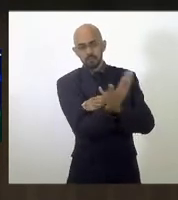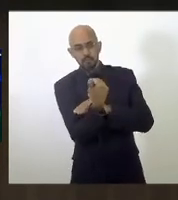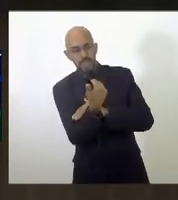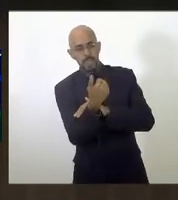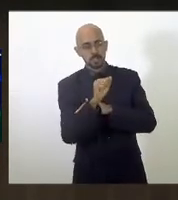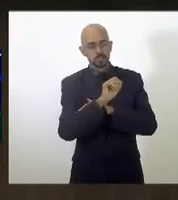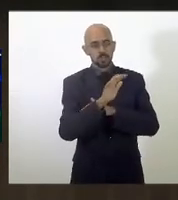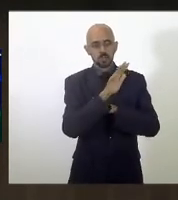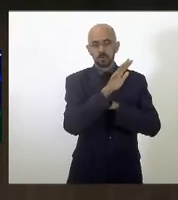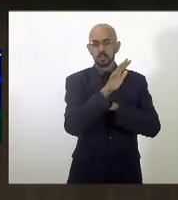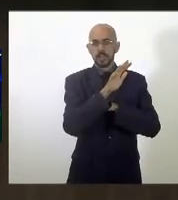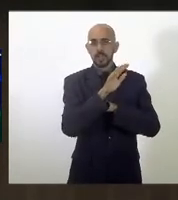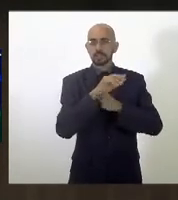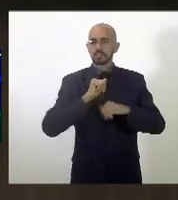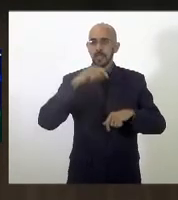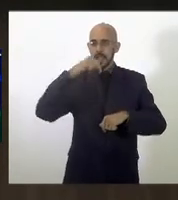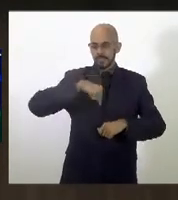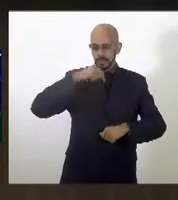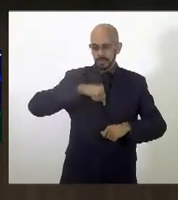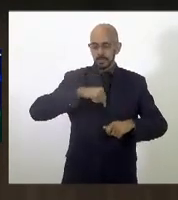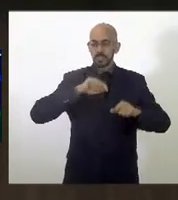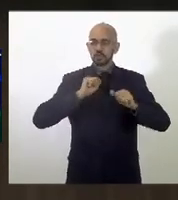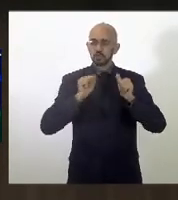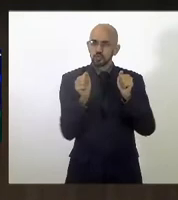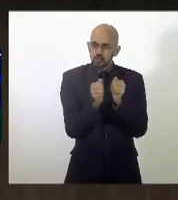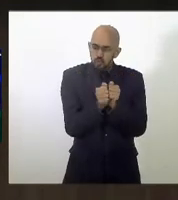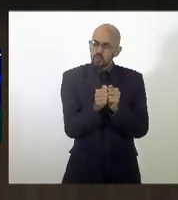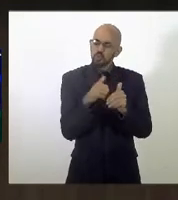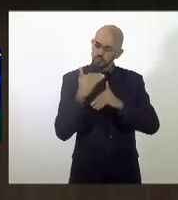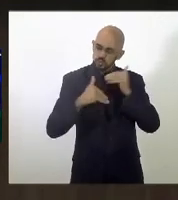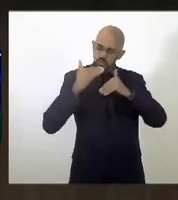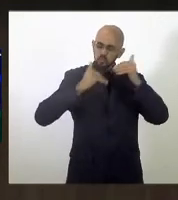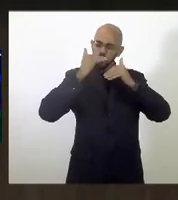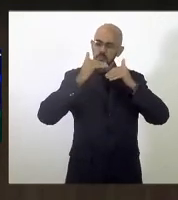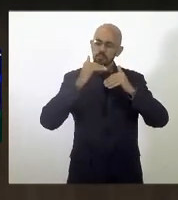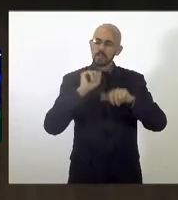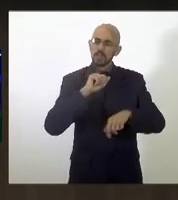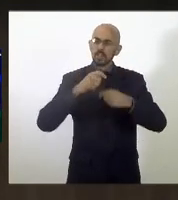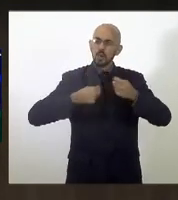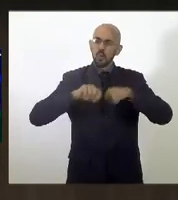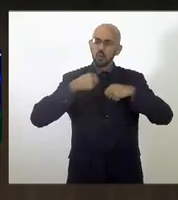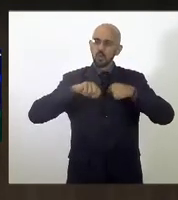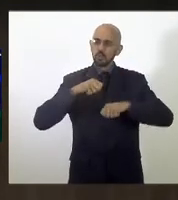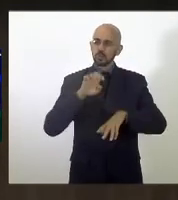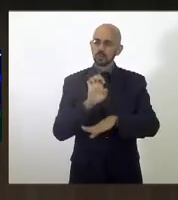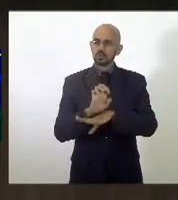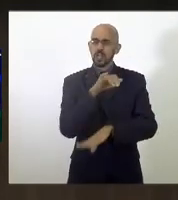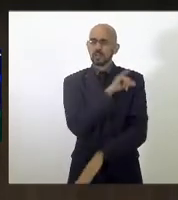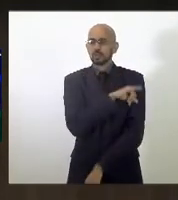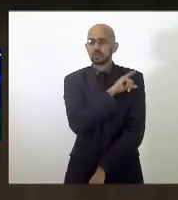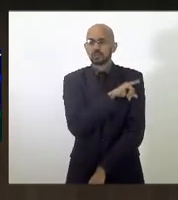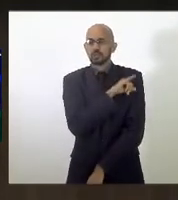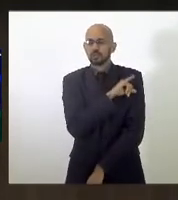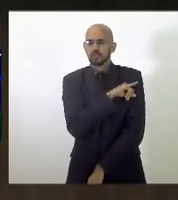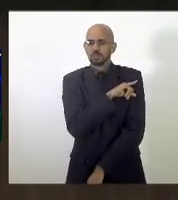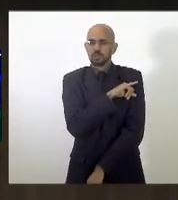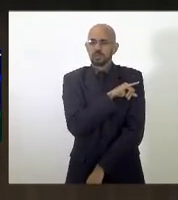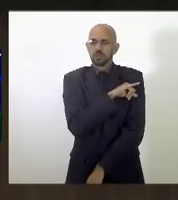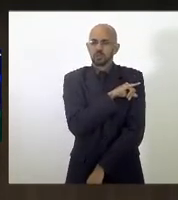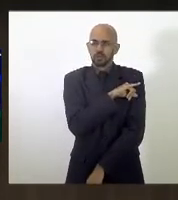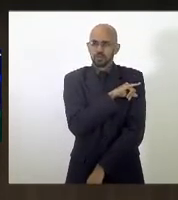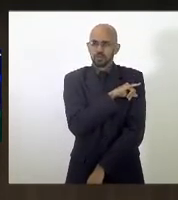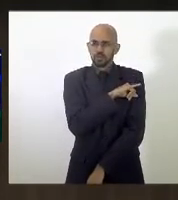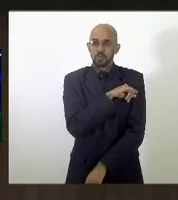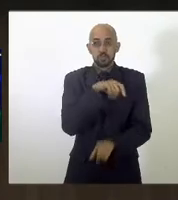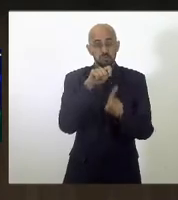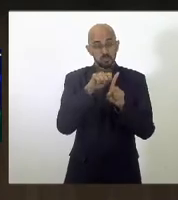do grande pacote de desenvolvimento econômico que o Estado do Rio de Janeiro deve lançar nos próximos meses, pelo menos